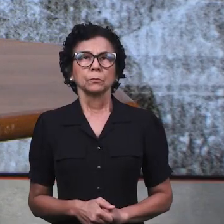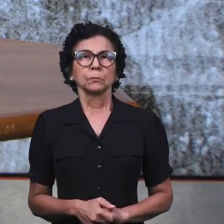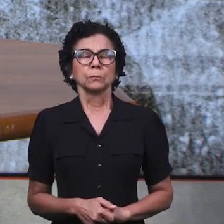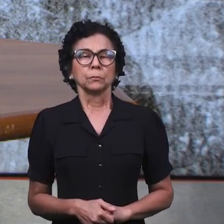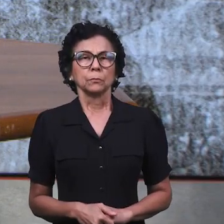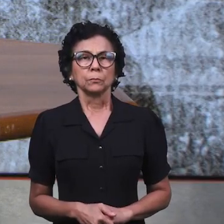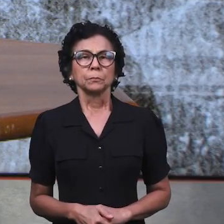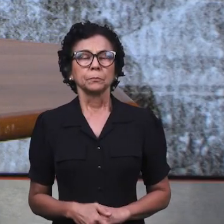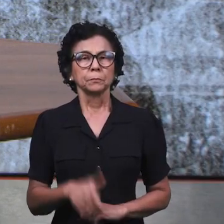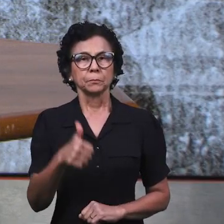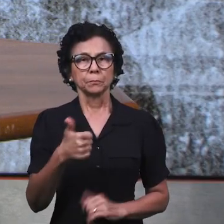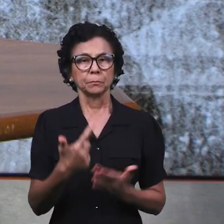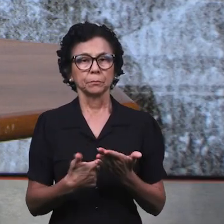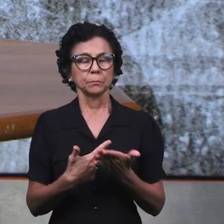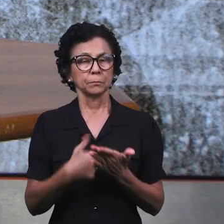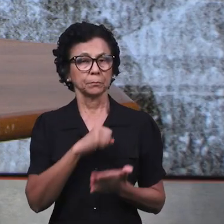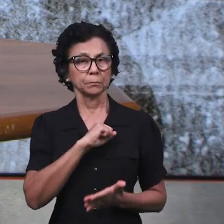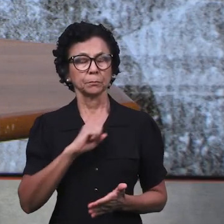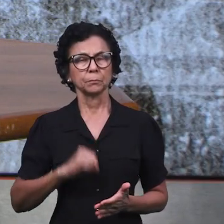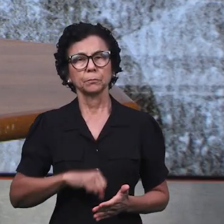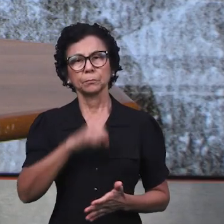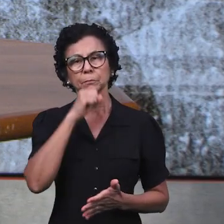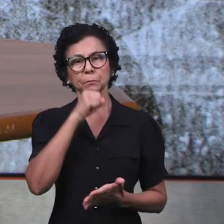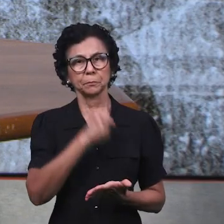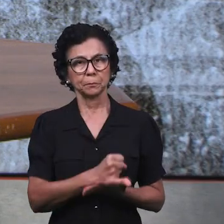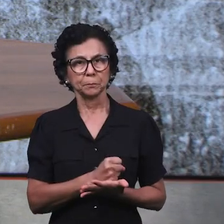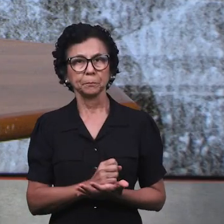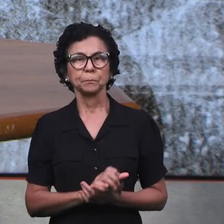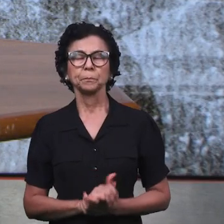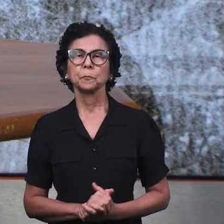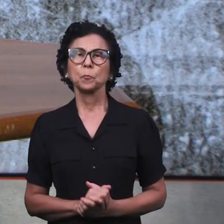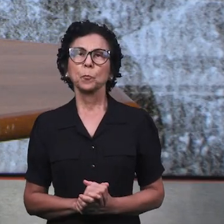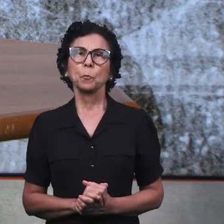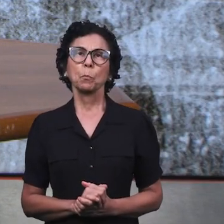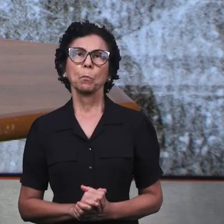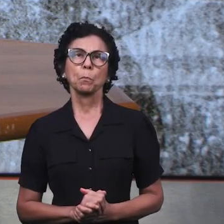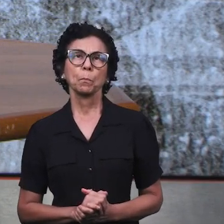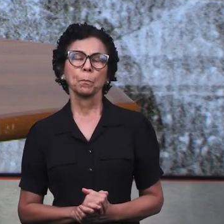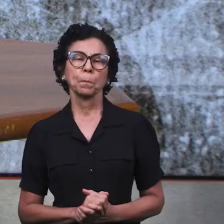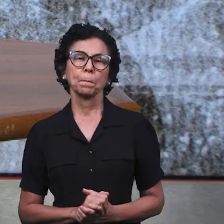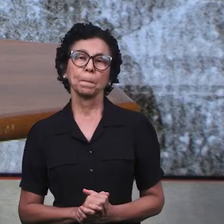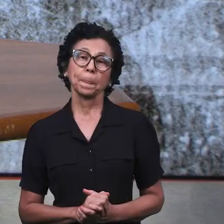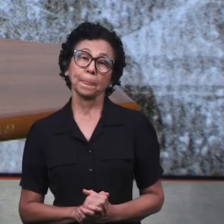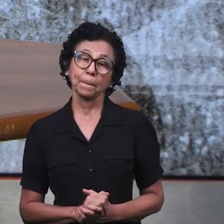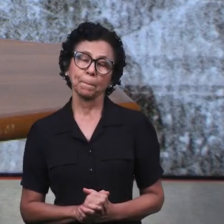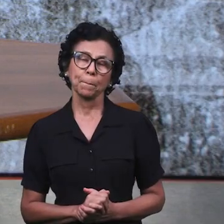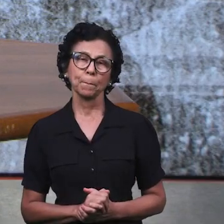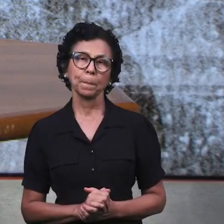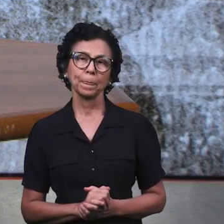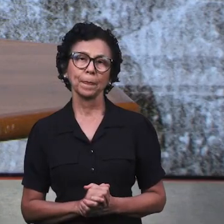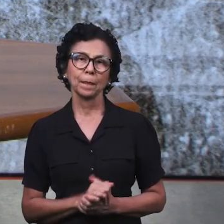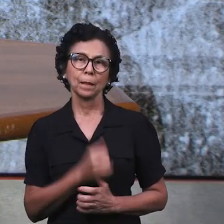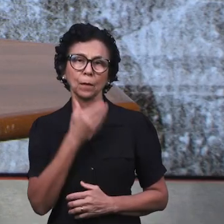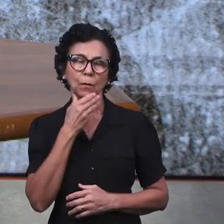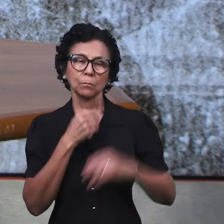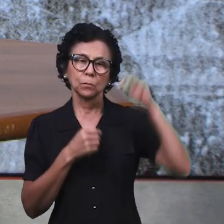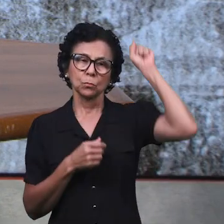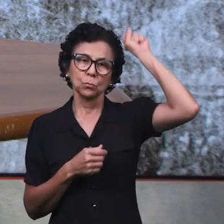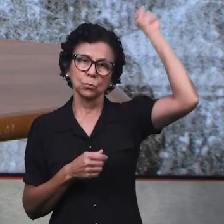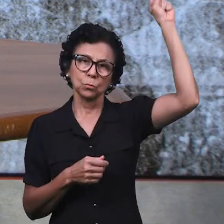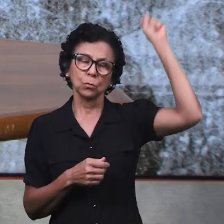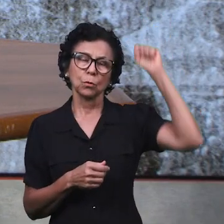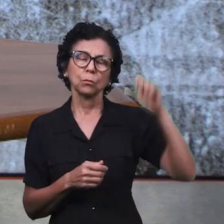de Samuel, o Velho Testamento, e vemos aqui que Saul foi morto ali, assim como